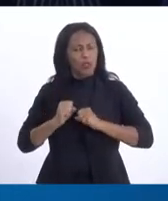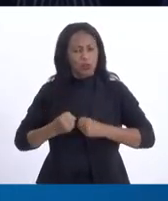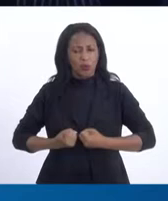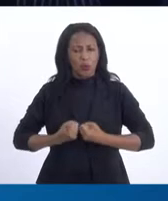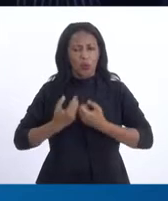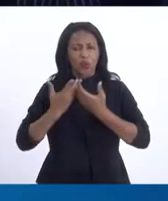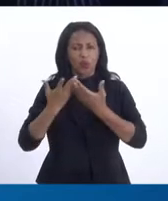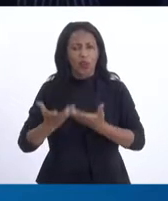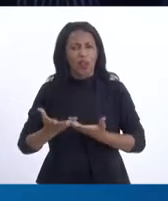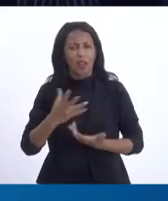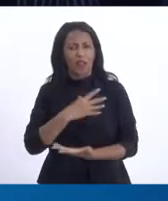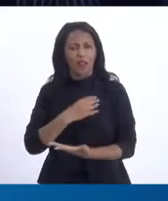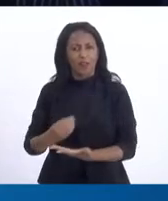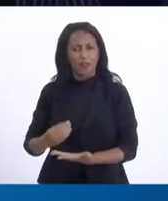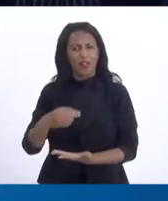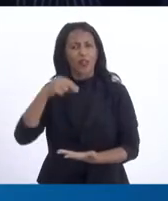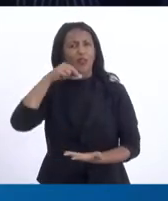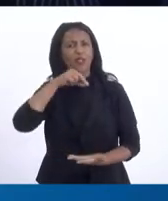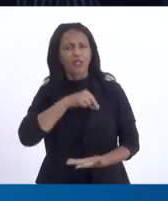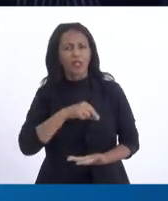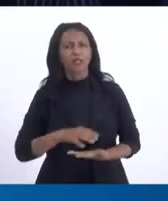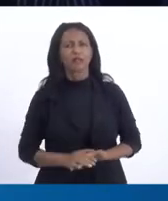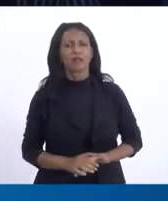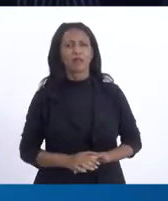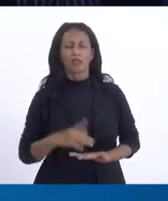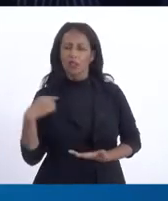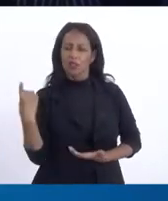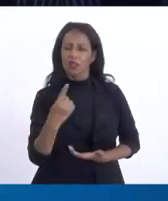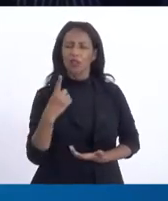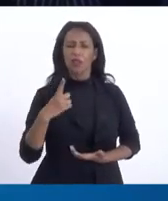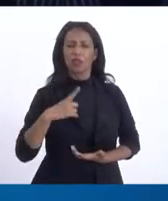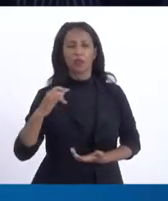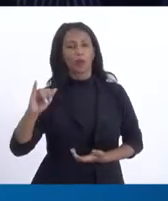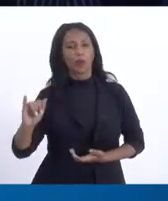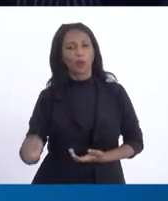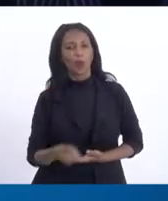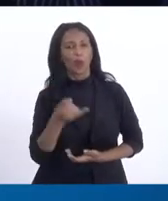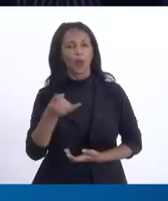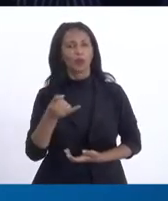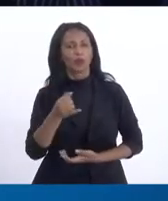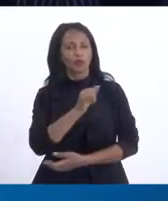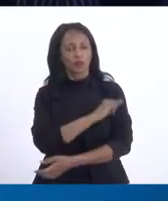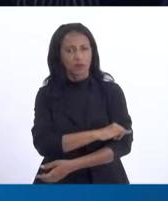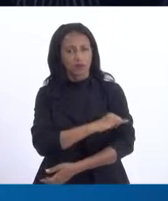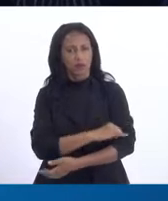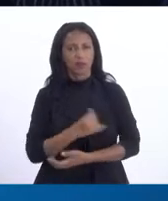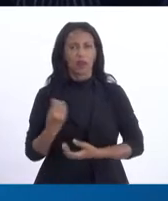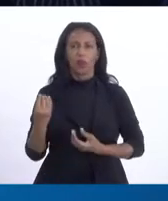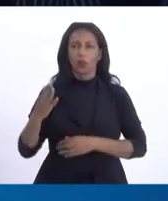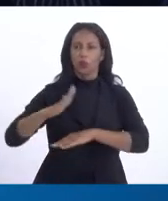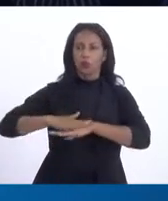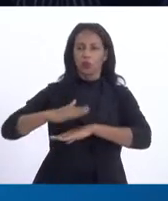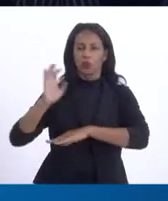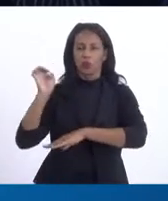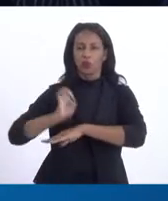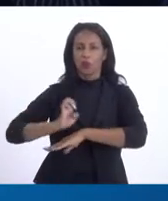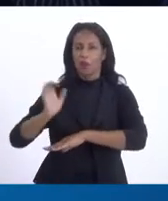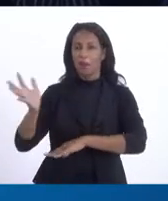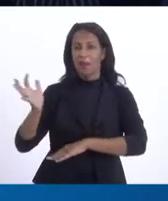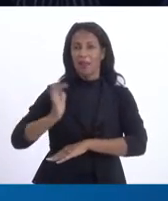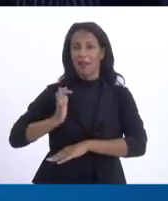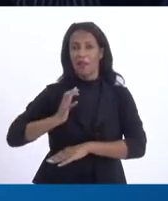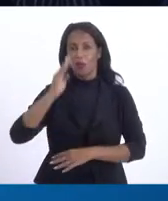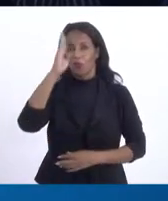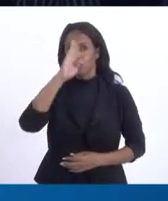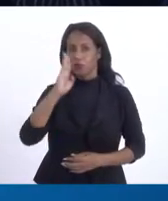para os nossos filhos e para os nossos netos que nós temos oportunidade no Rio de Janeiro, um dos estados mais ricos do